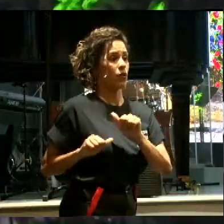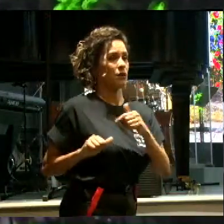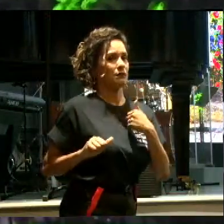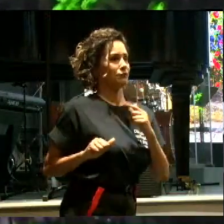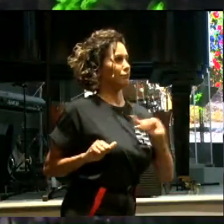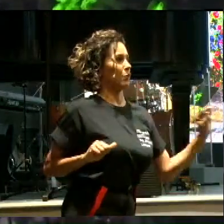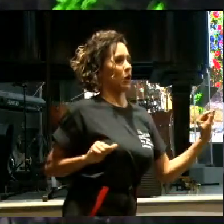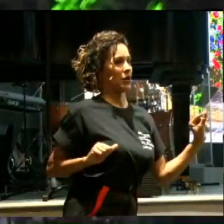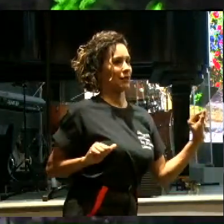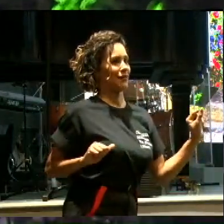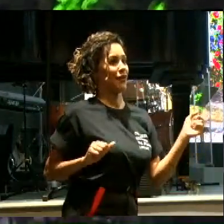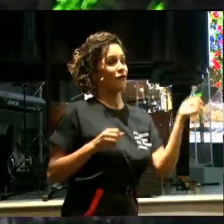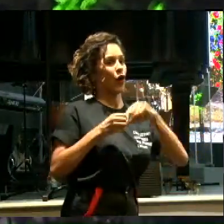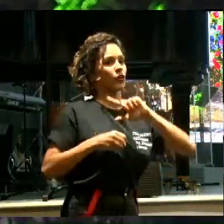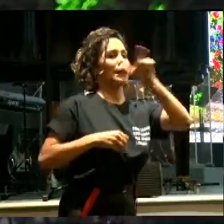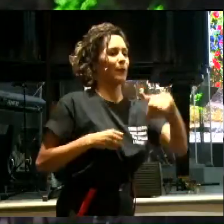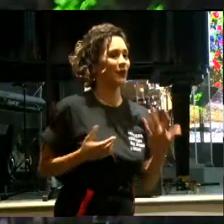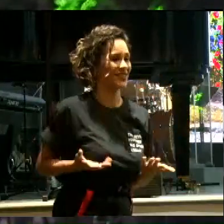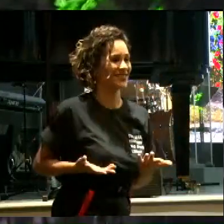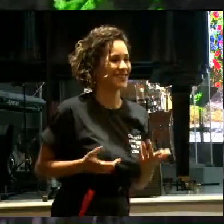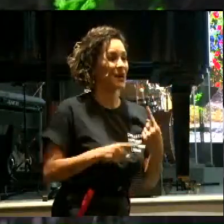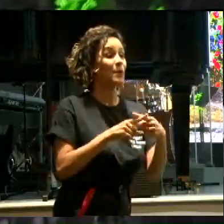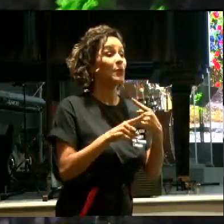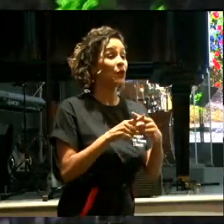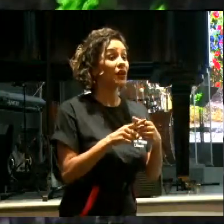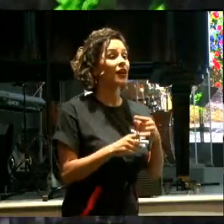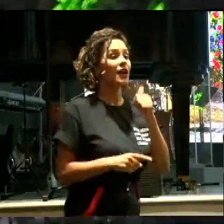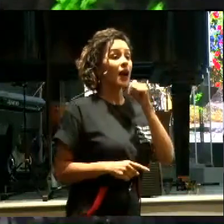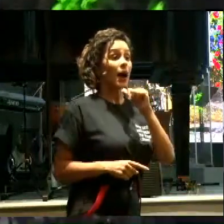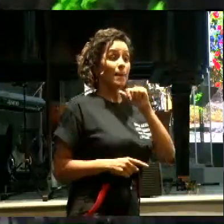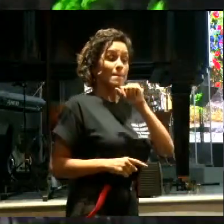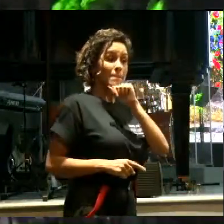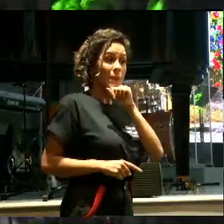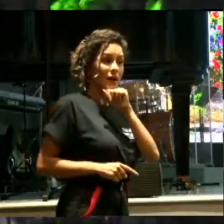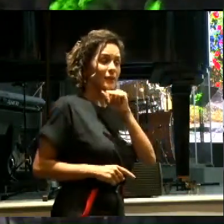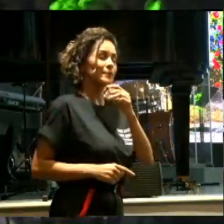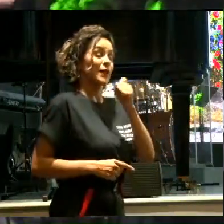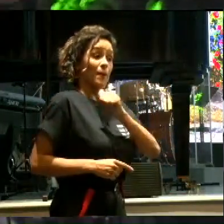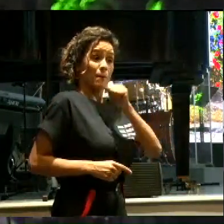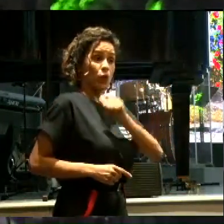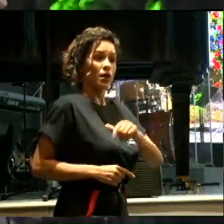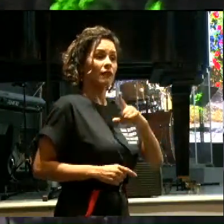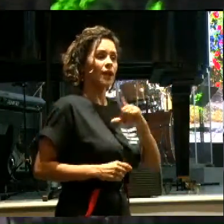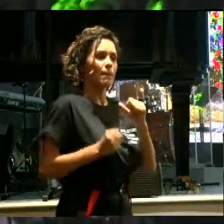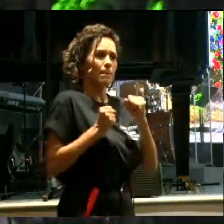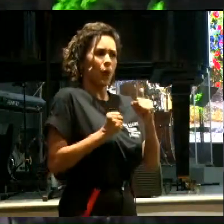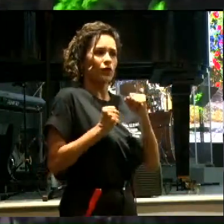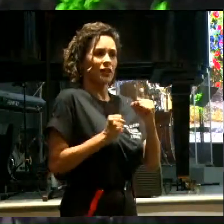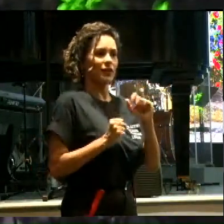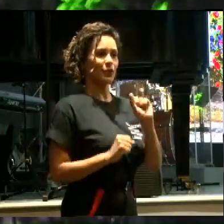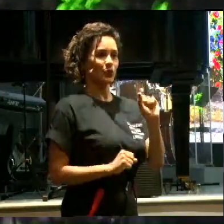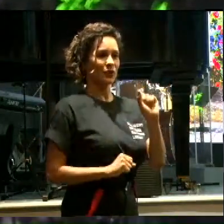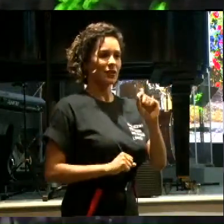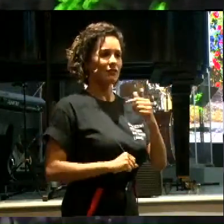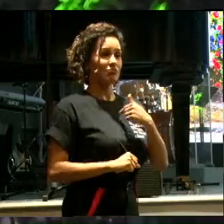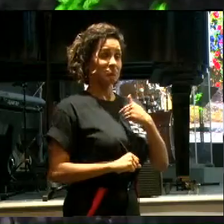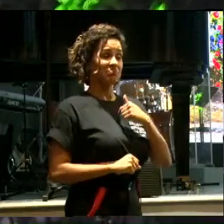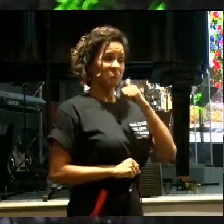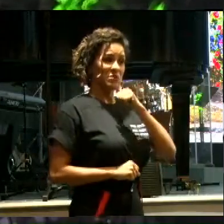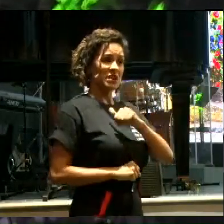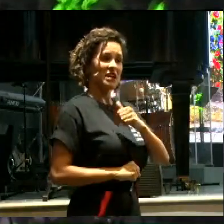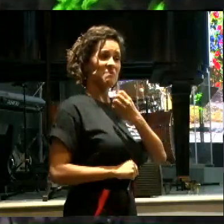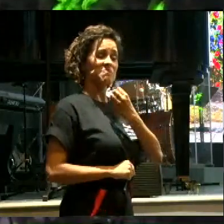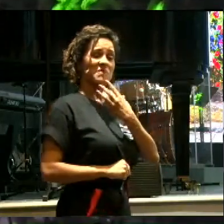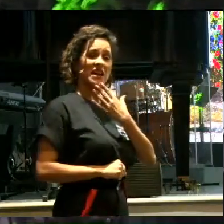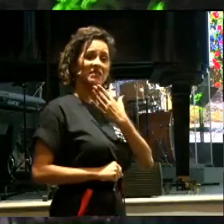poder de ditar o humor da casa. Se você está bem, está tudo bem. As